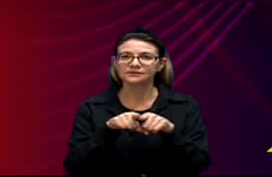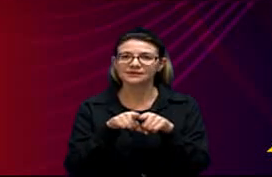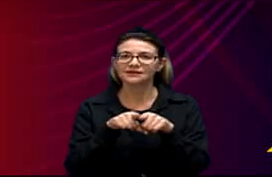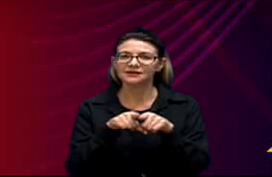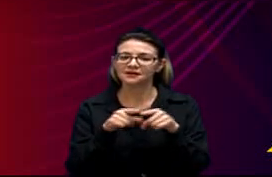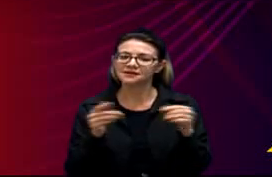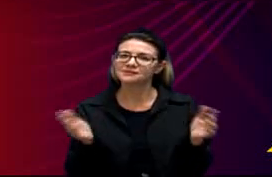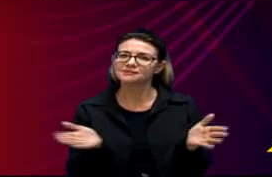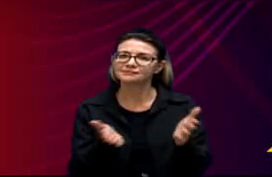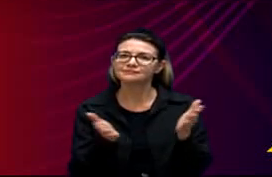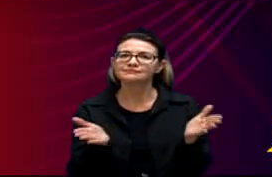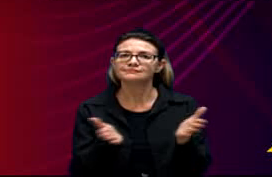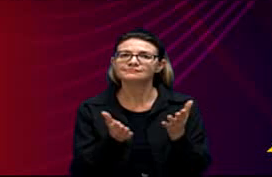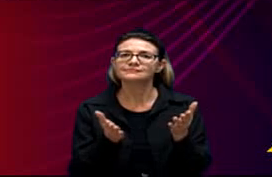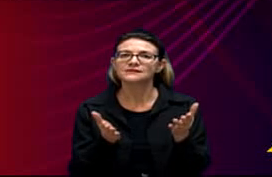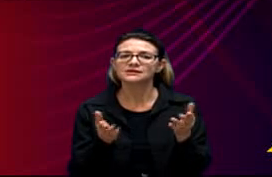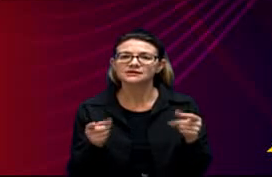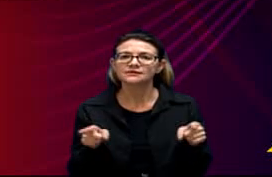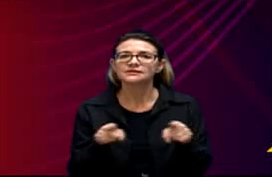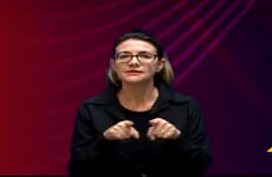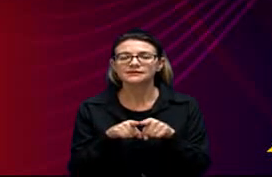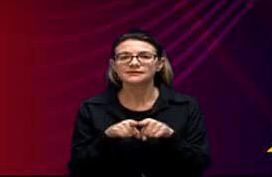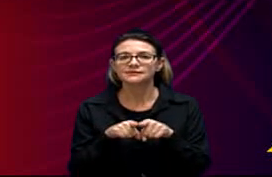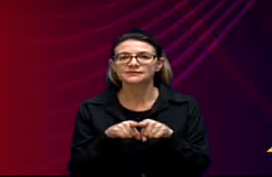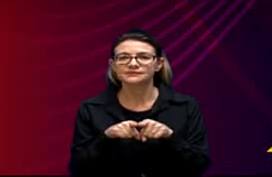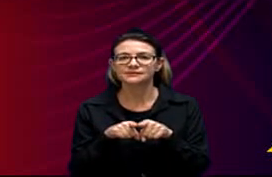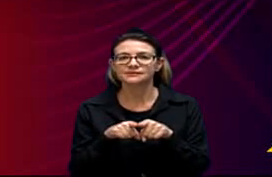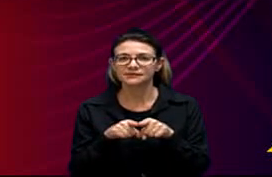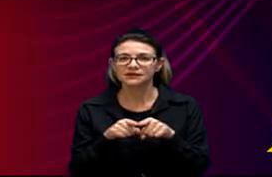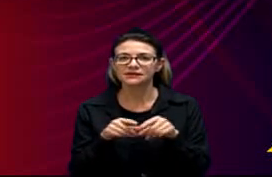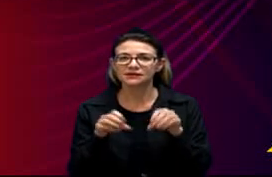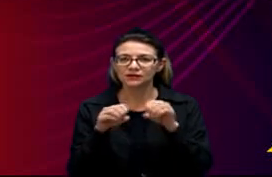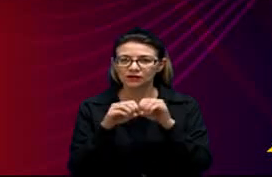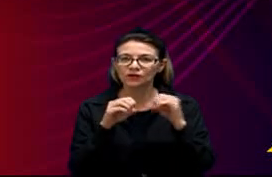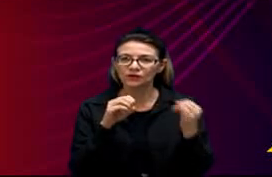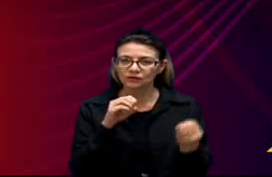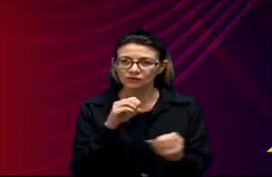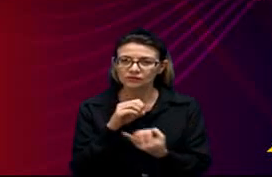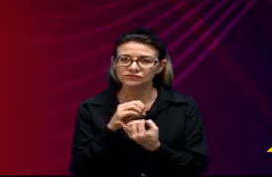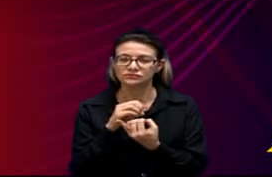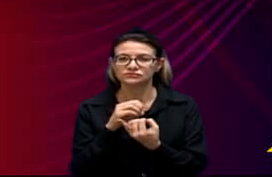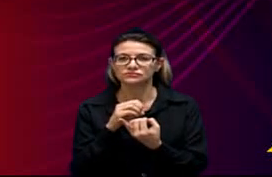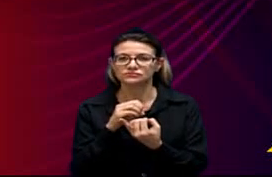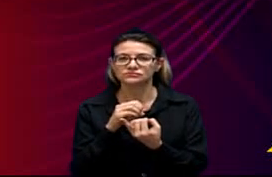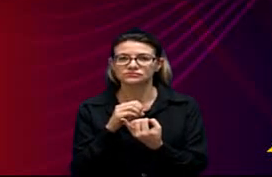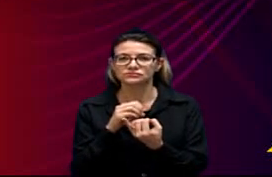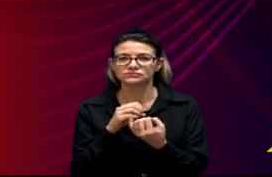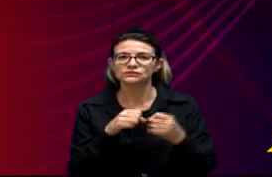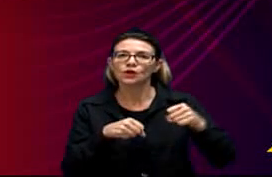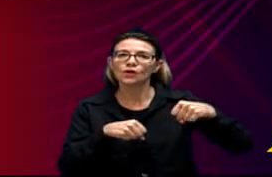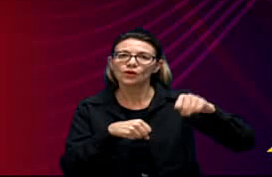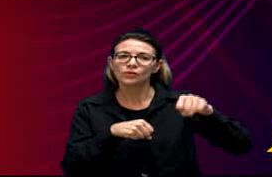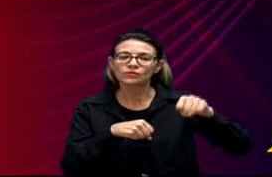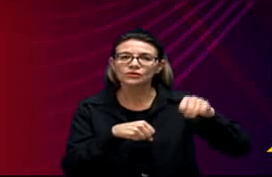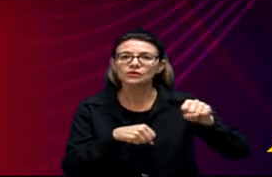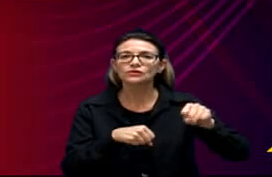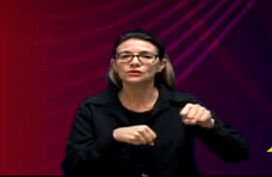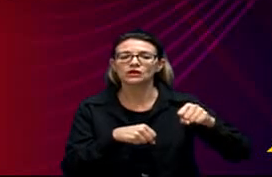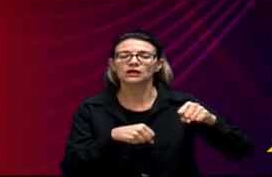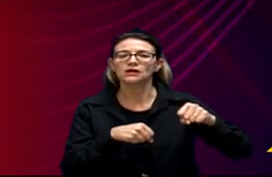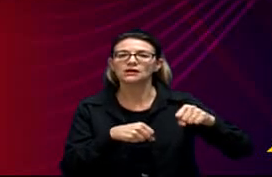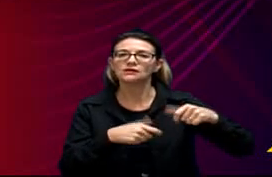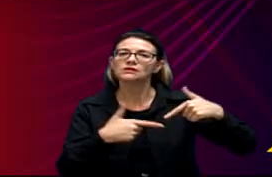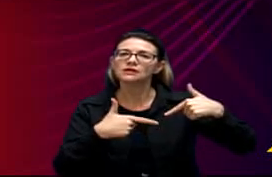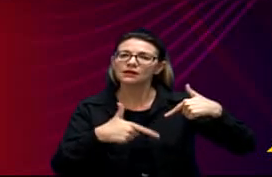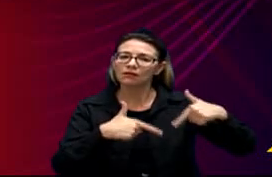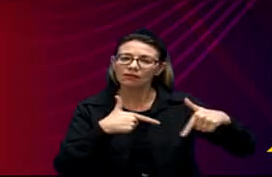de repente nessa parceria com o iFood para que eh separe motoqueiro né do motoboy que faz a entrega dele certinha e